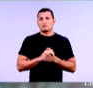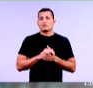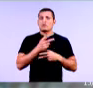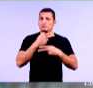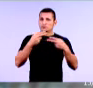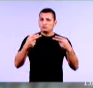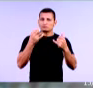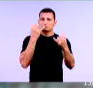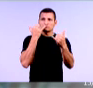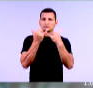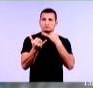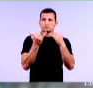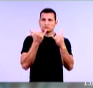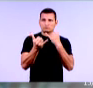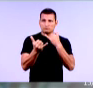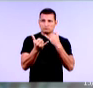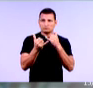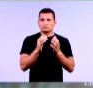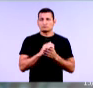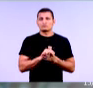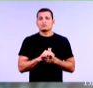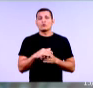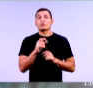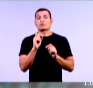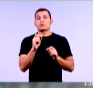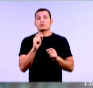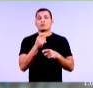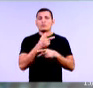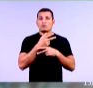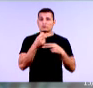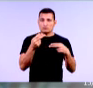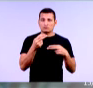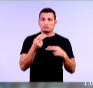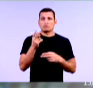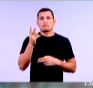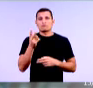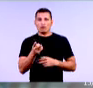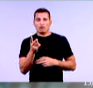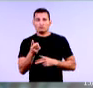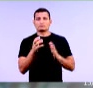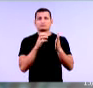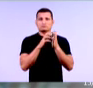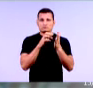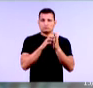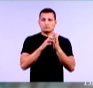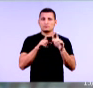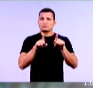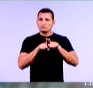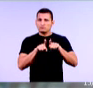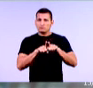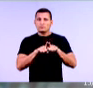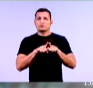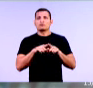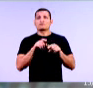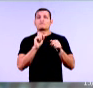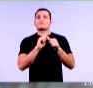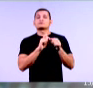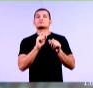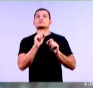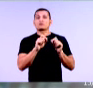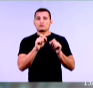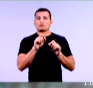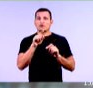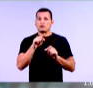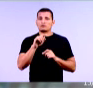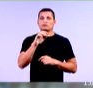Isto é, objetos com as mesmas características e comportamentos são classificados como nome